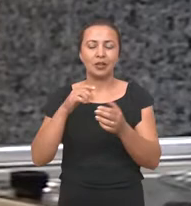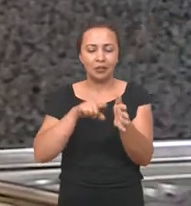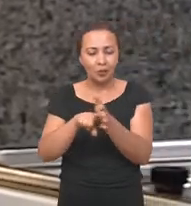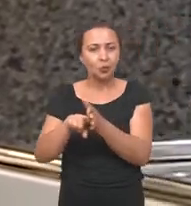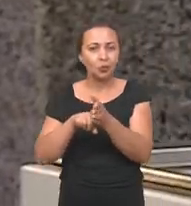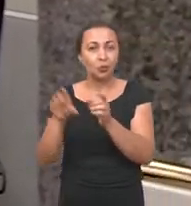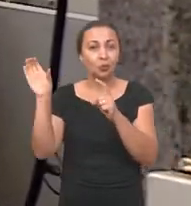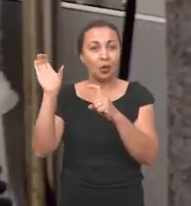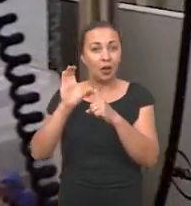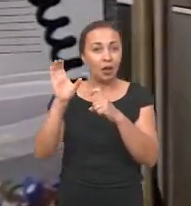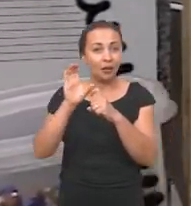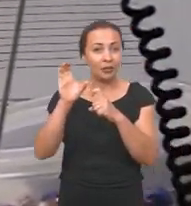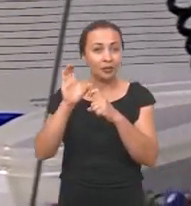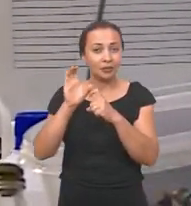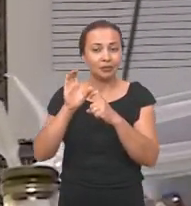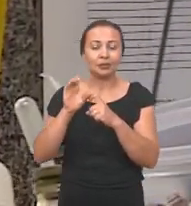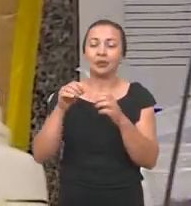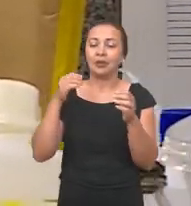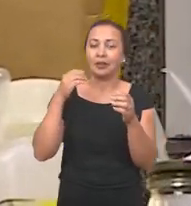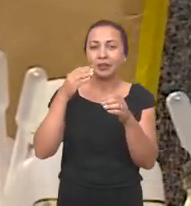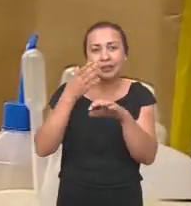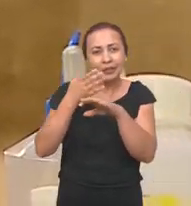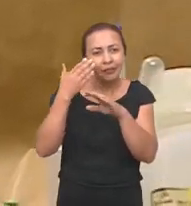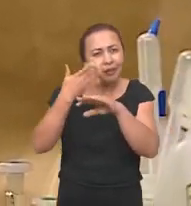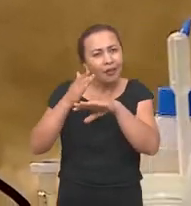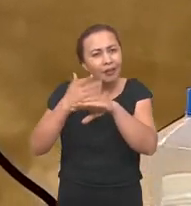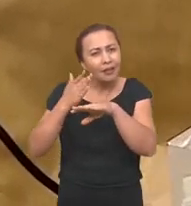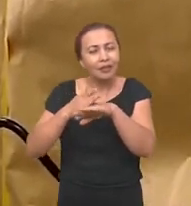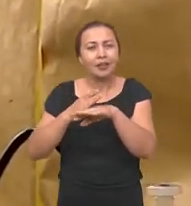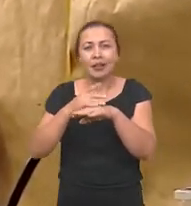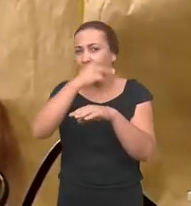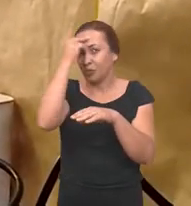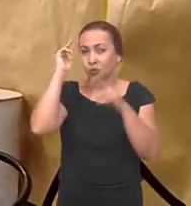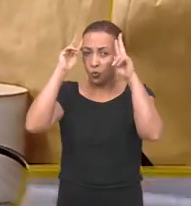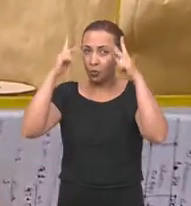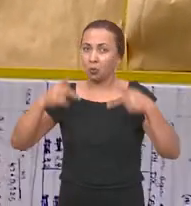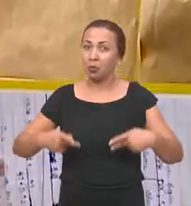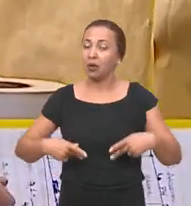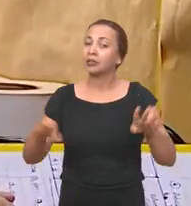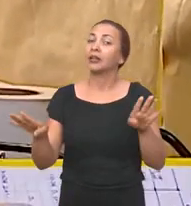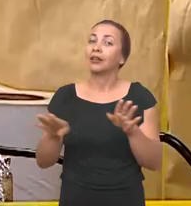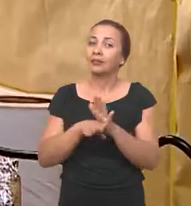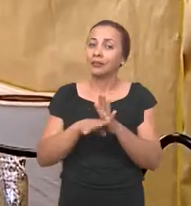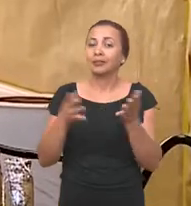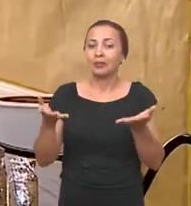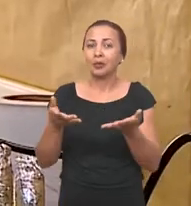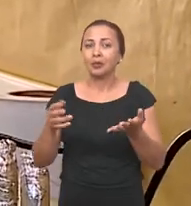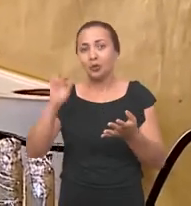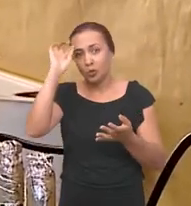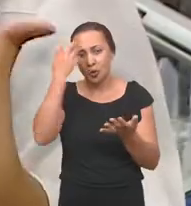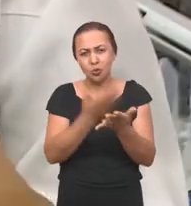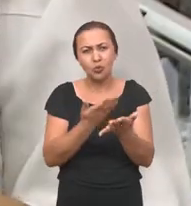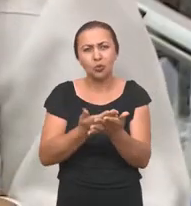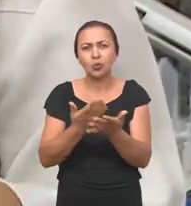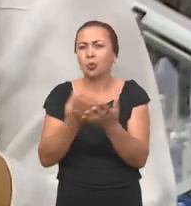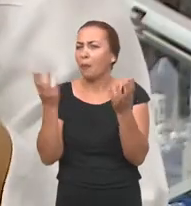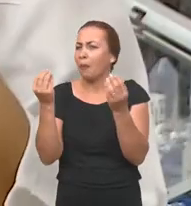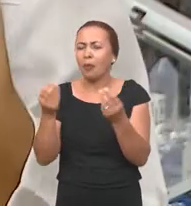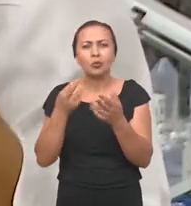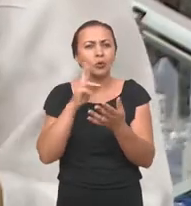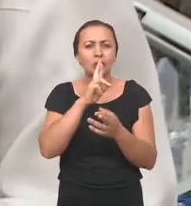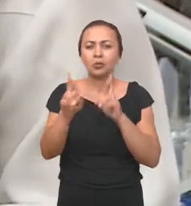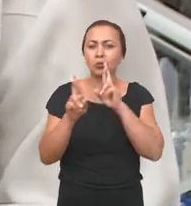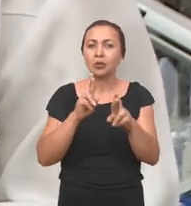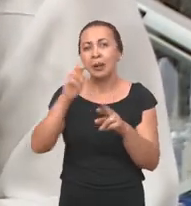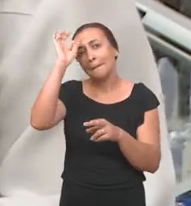faça estudos clínicos, ou seja, testes em humanos, porque até então nós temos muitos estudos,